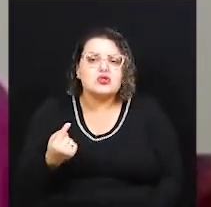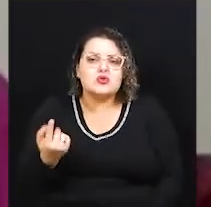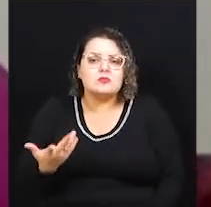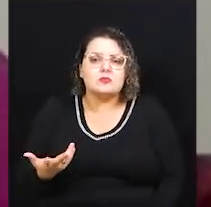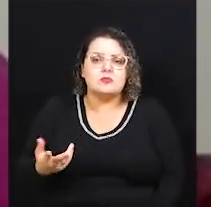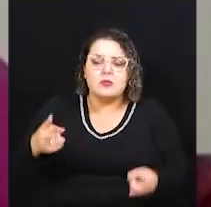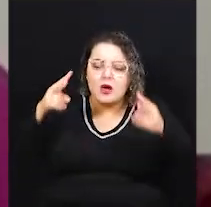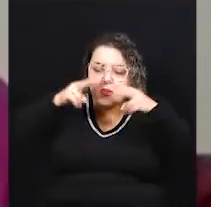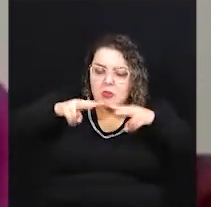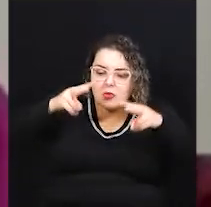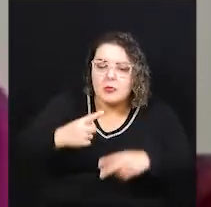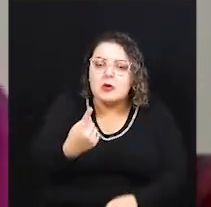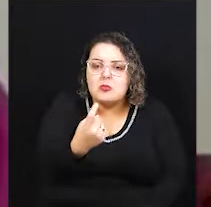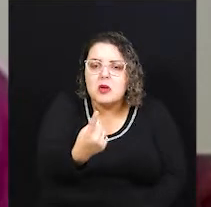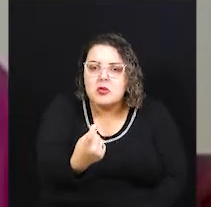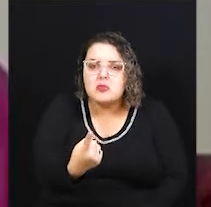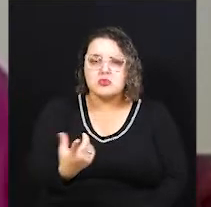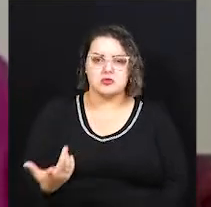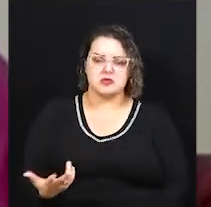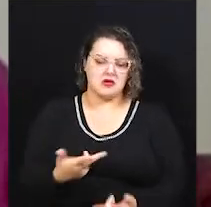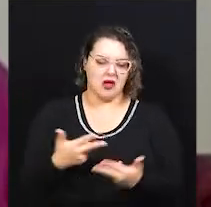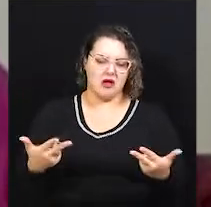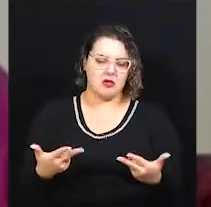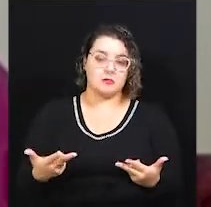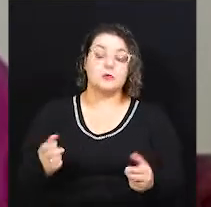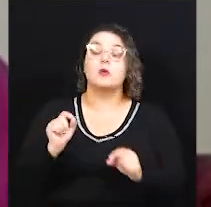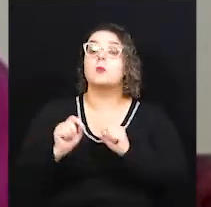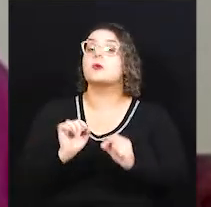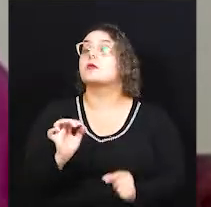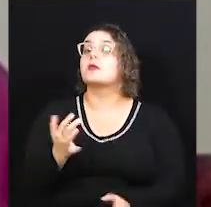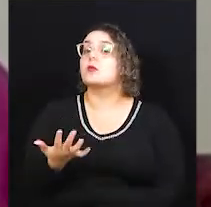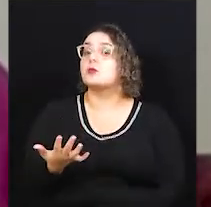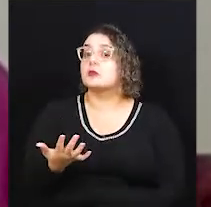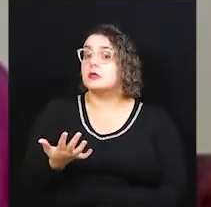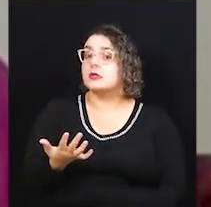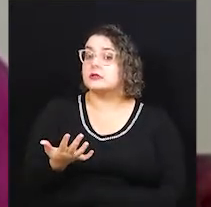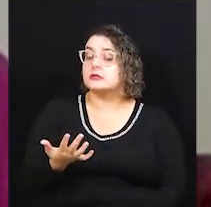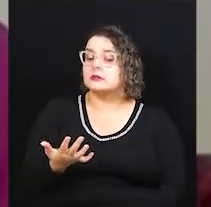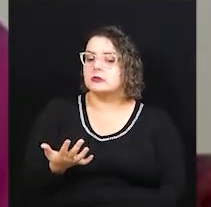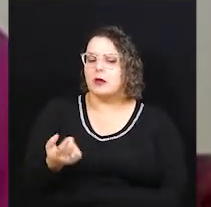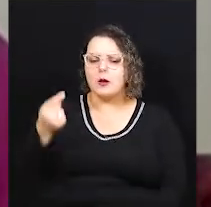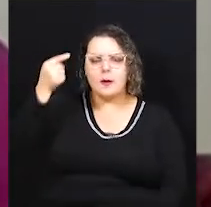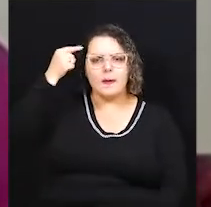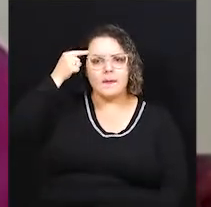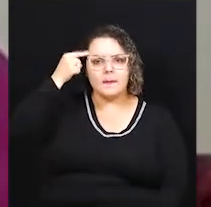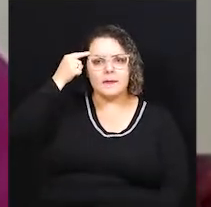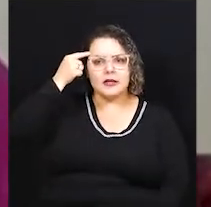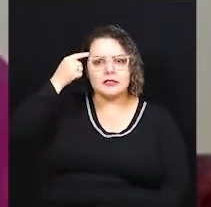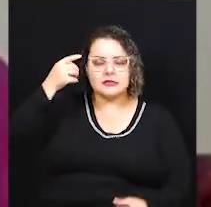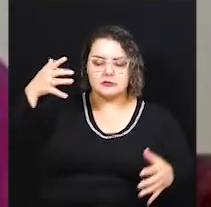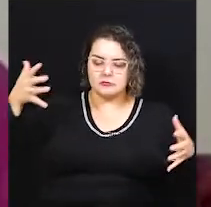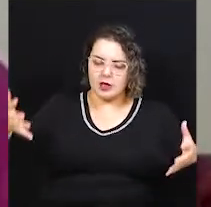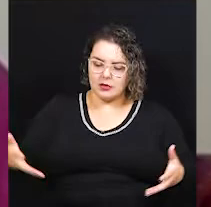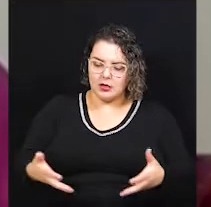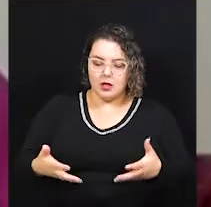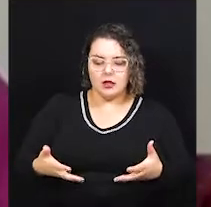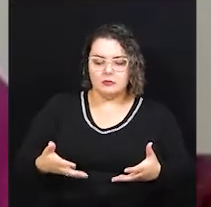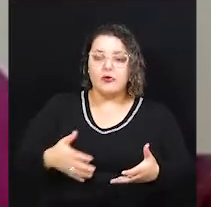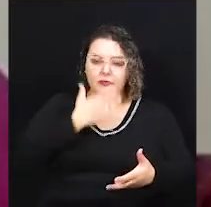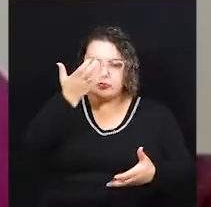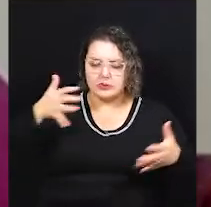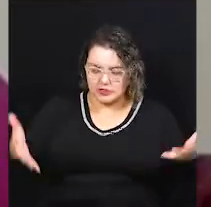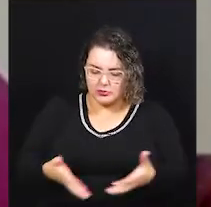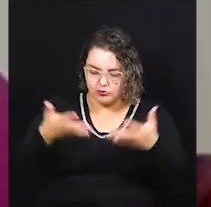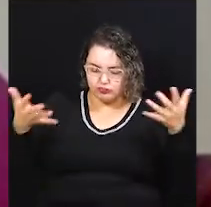a gente reduz tudo a uma coisa só, né? O que acontece? Pensa na salada de fruta, vamos pensar assim, né? Você